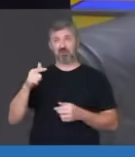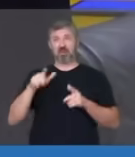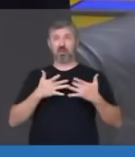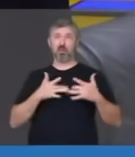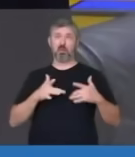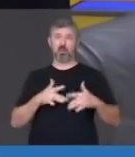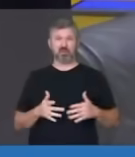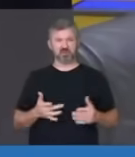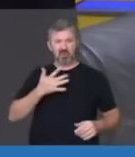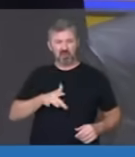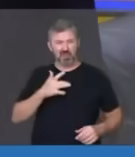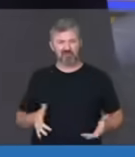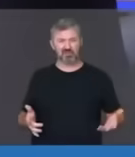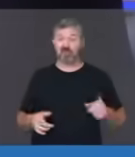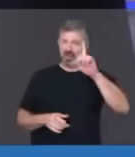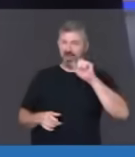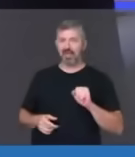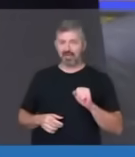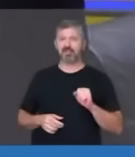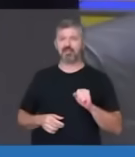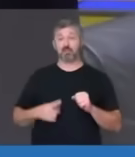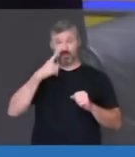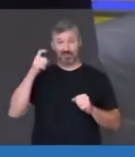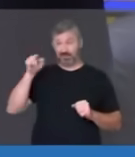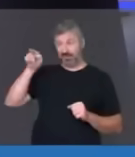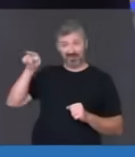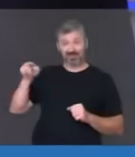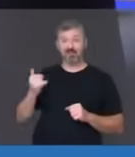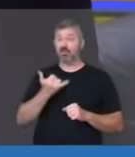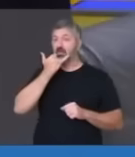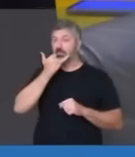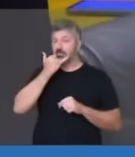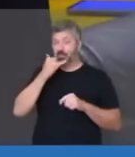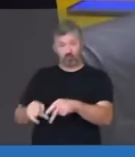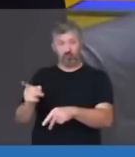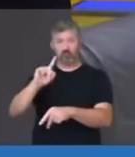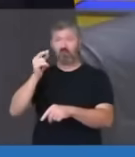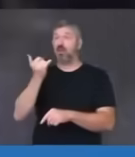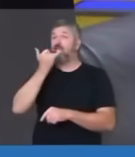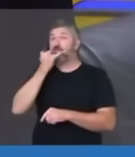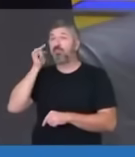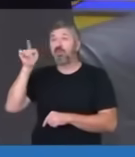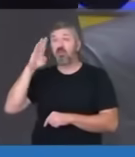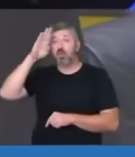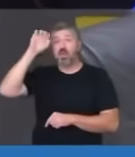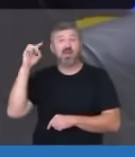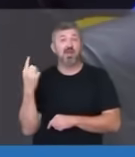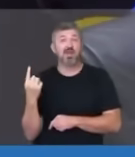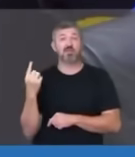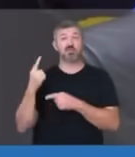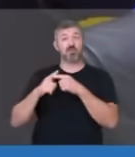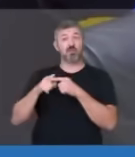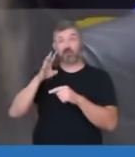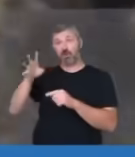compaixão. Compaixão. Aliás, o verdadeiro interesse destes é anistiar o presidente, o ex-presidente da República, acusado